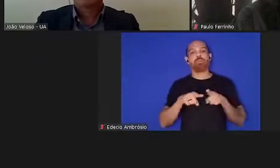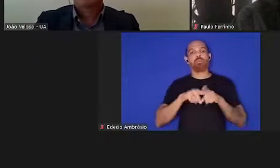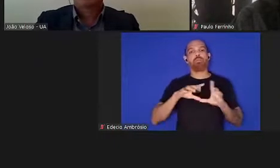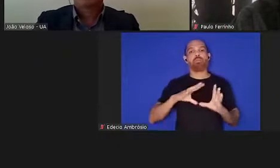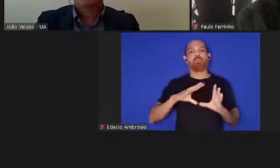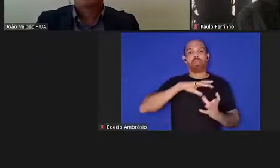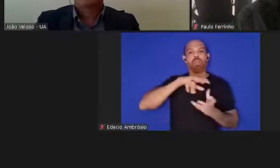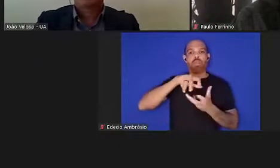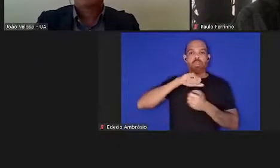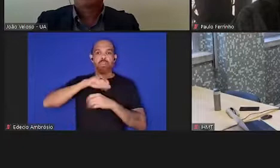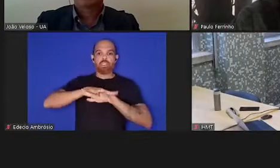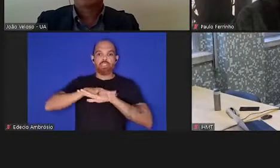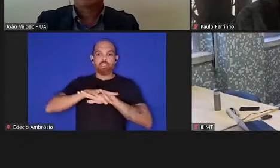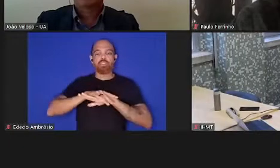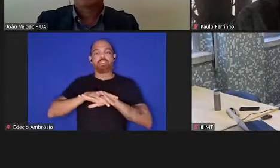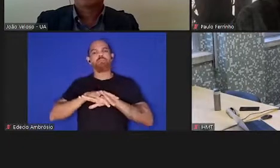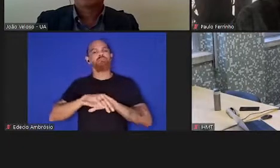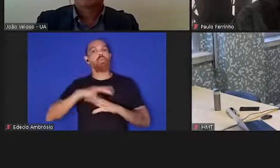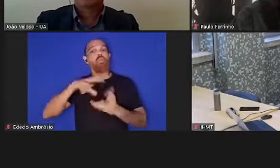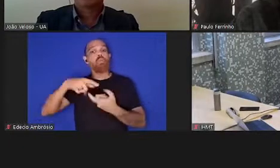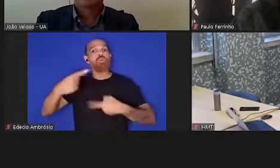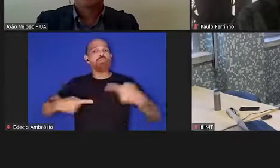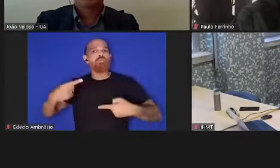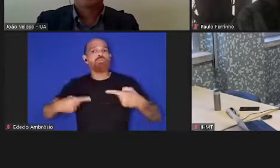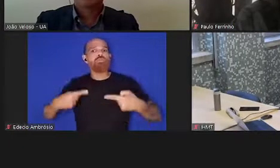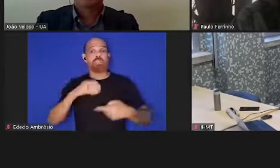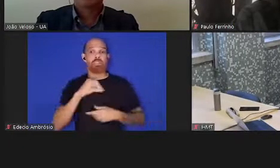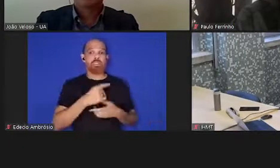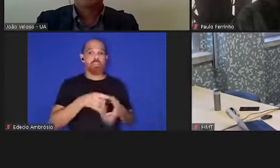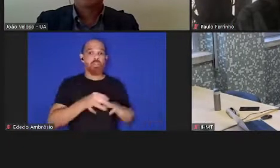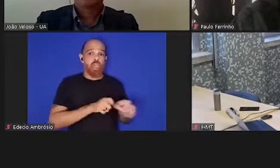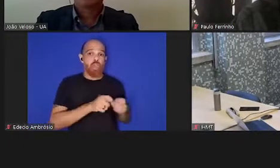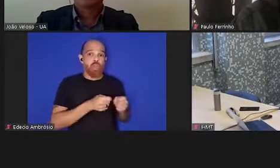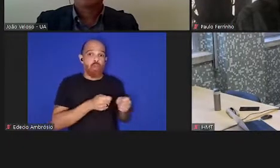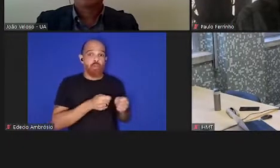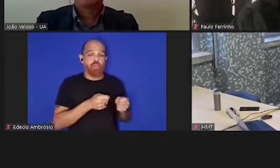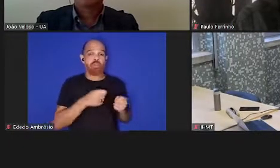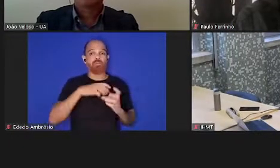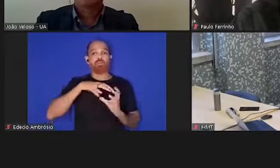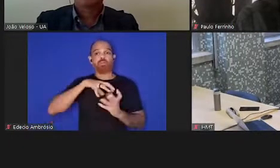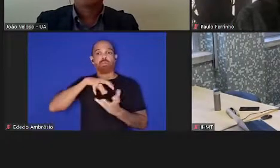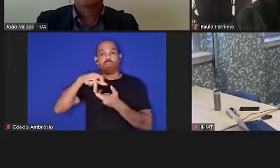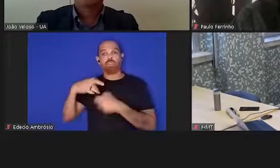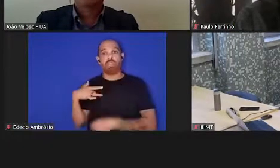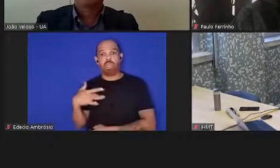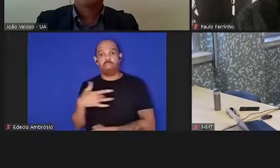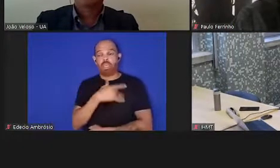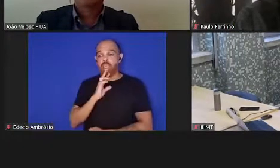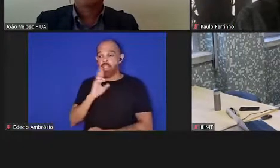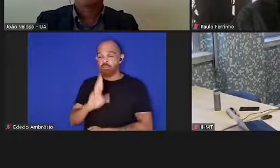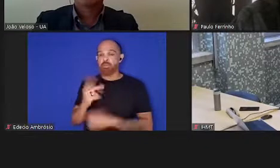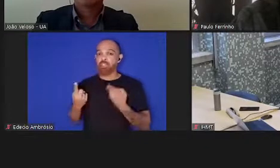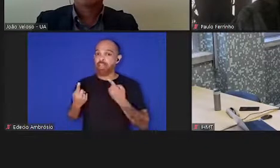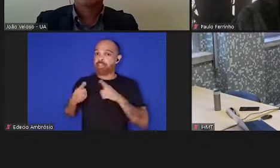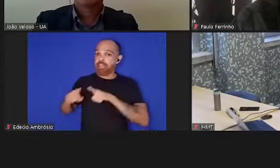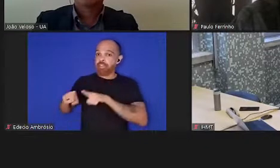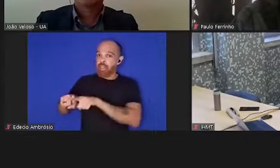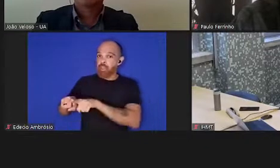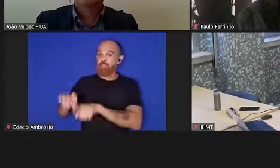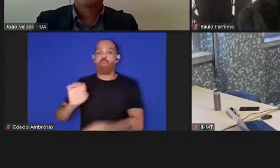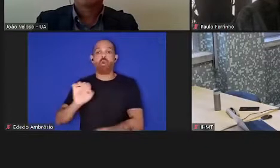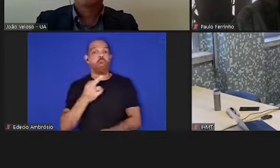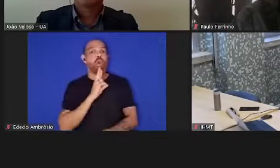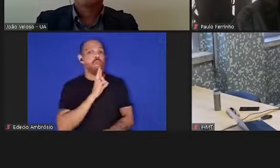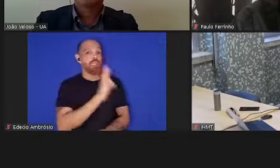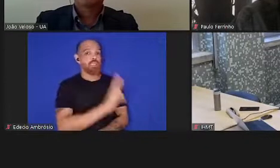discute se o Regulamento Sanitário Internacional hoje responde à sindemia, ou responde mesmo à